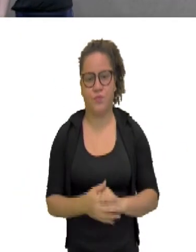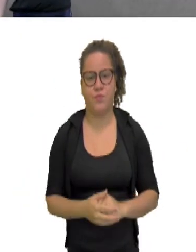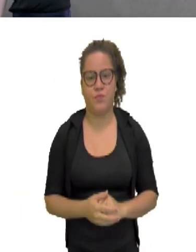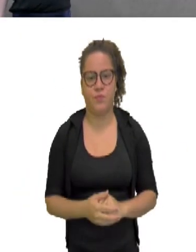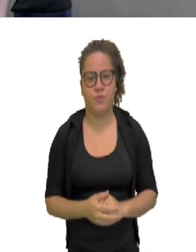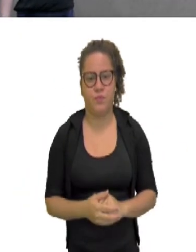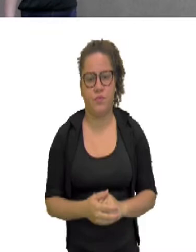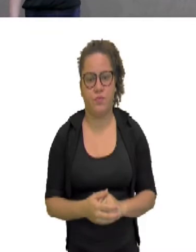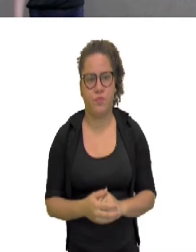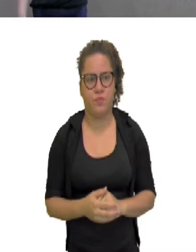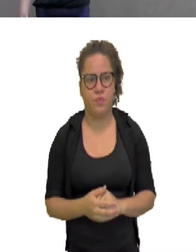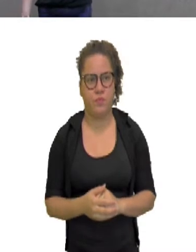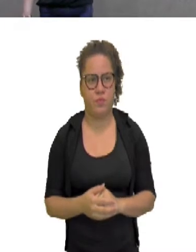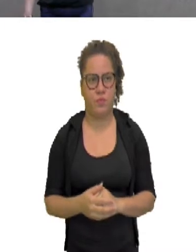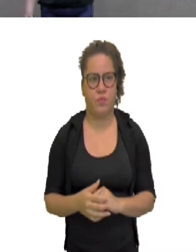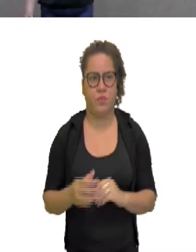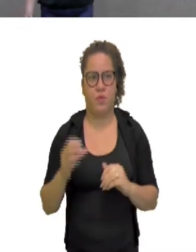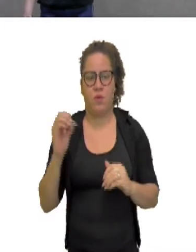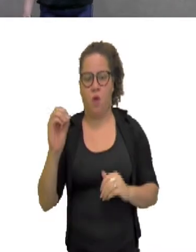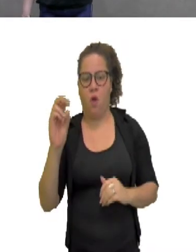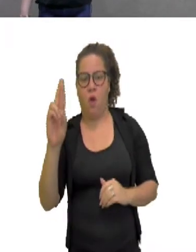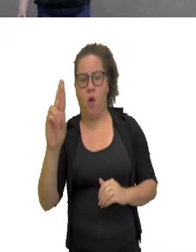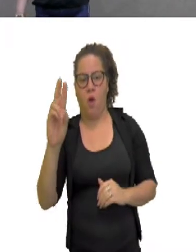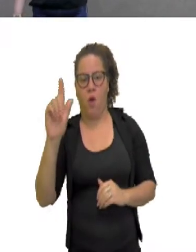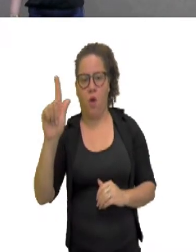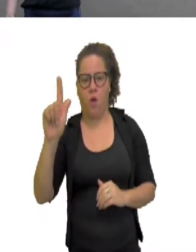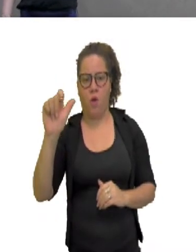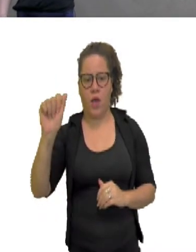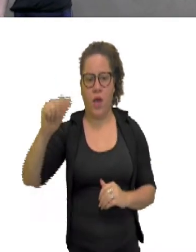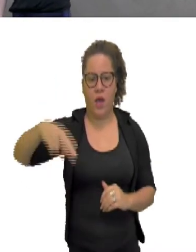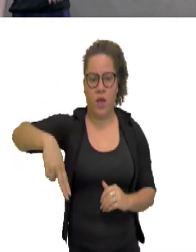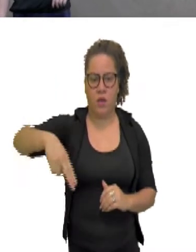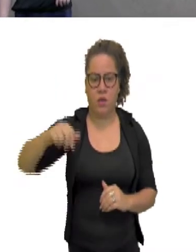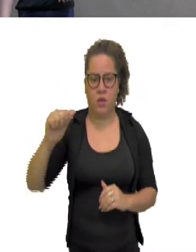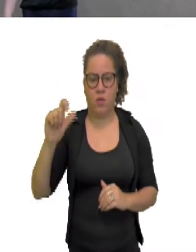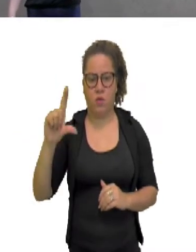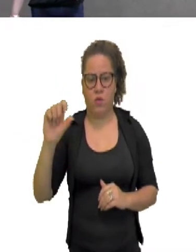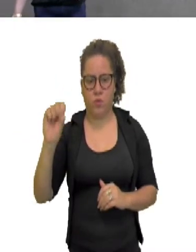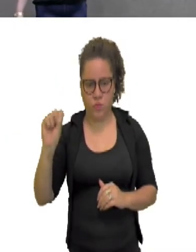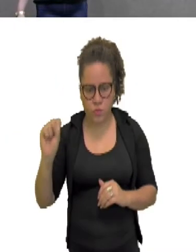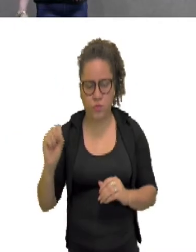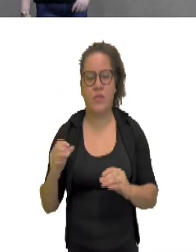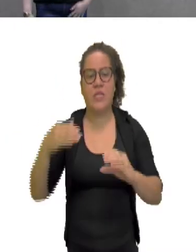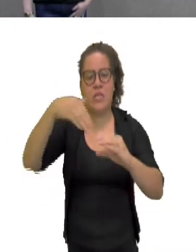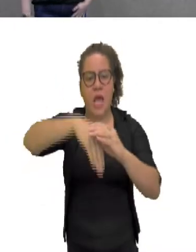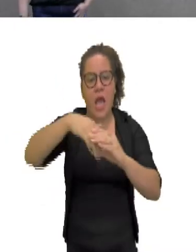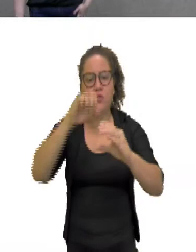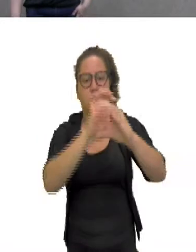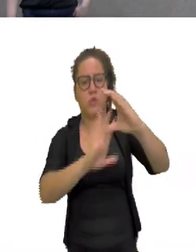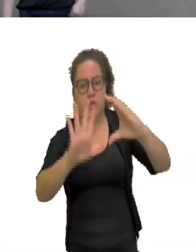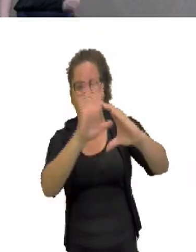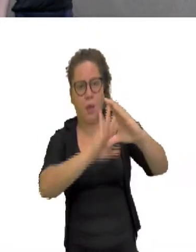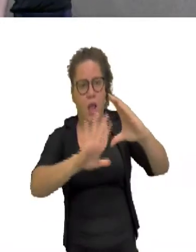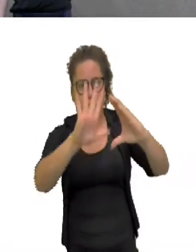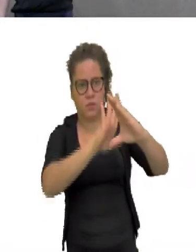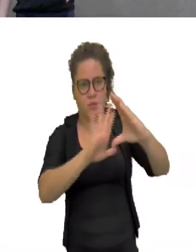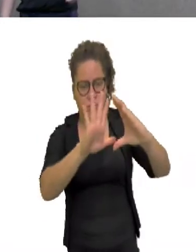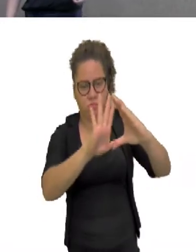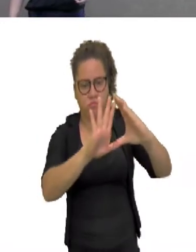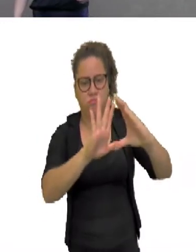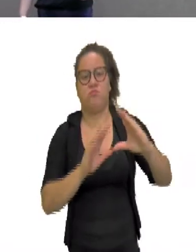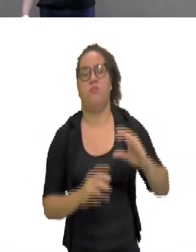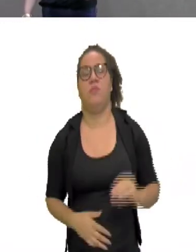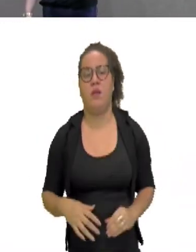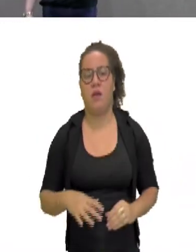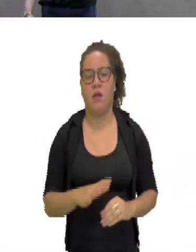Os orgânulos são estruturas localizadas no citoplasma. Aí tem a